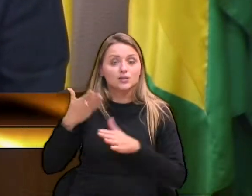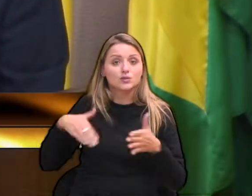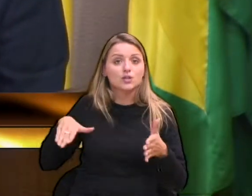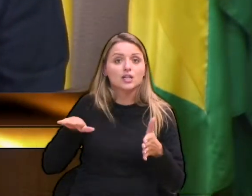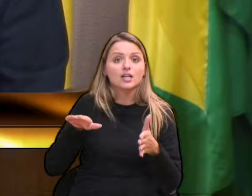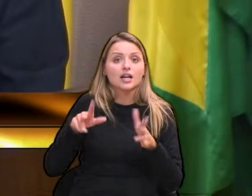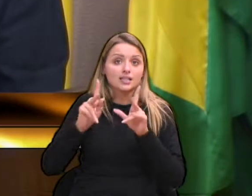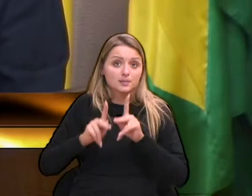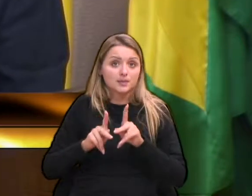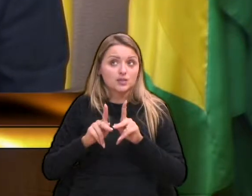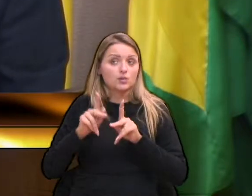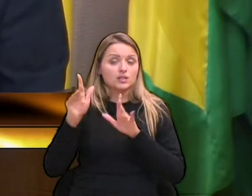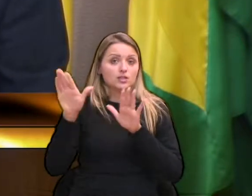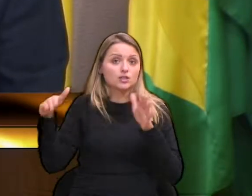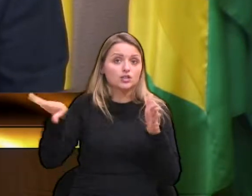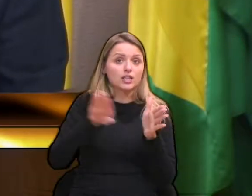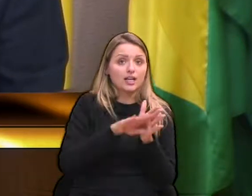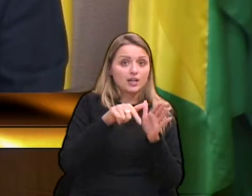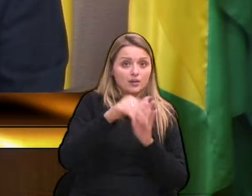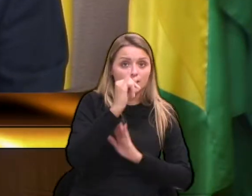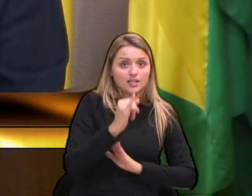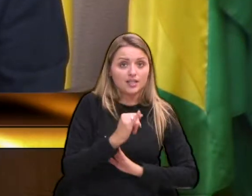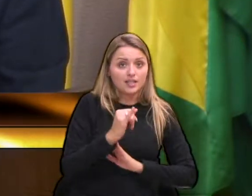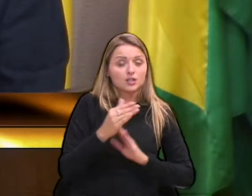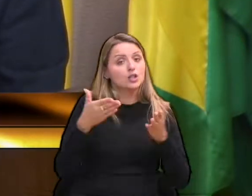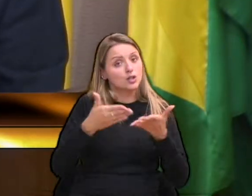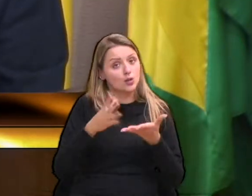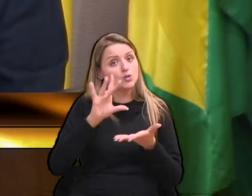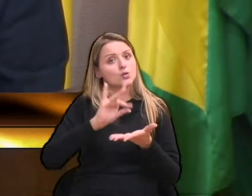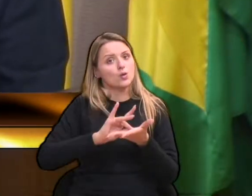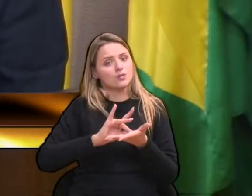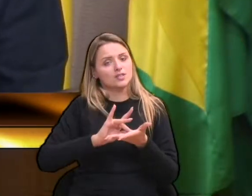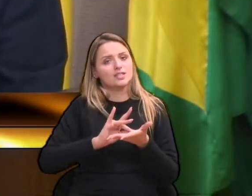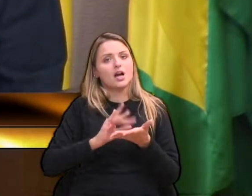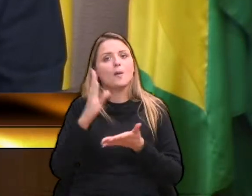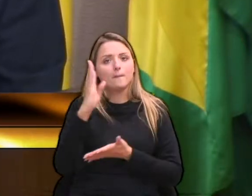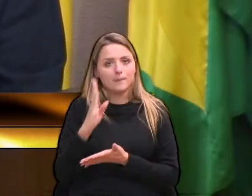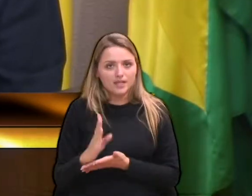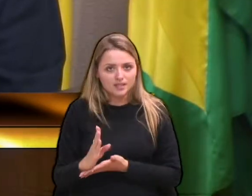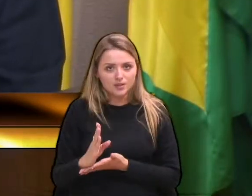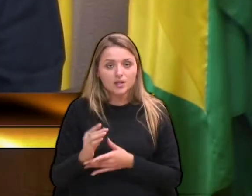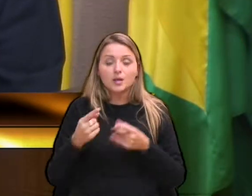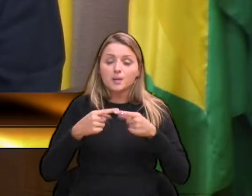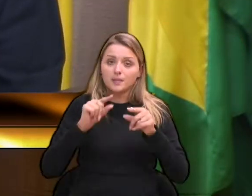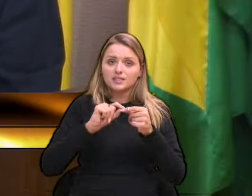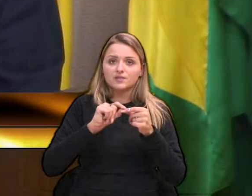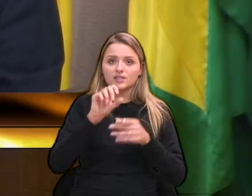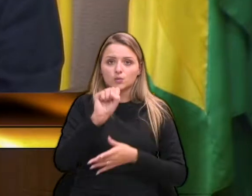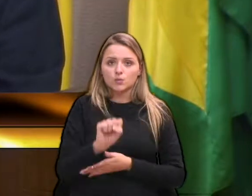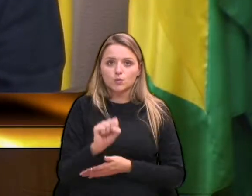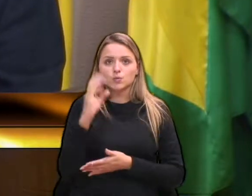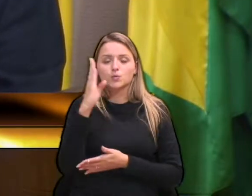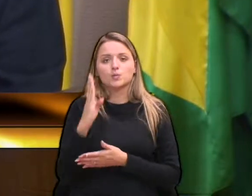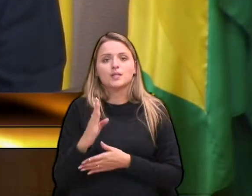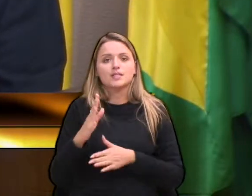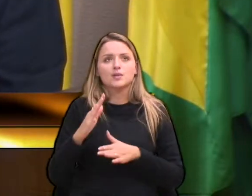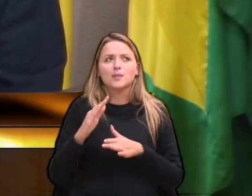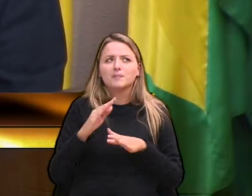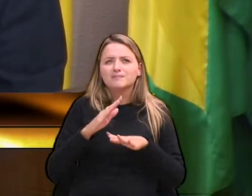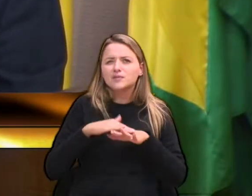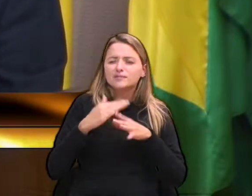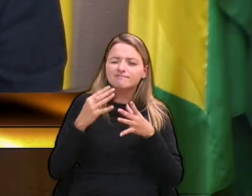aqui italianos e fizeram-se brasileiros, mas tornaram o sul do Brasil um pouco mais